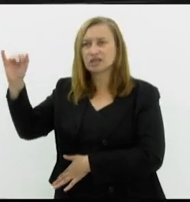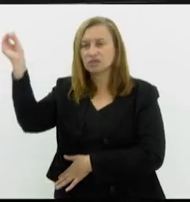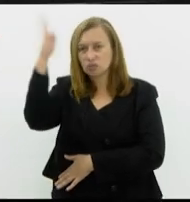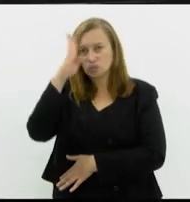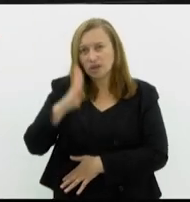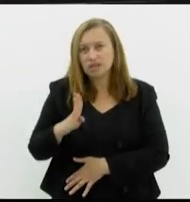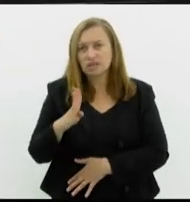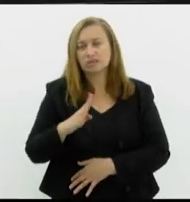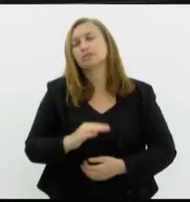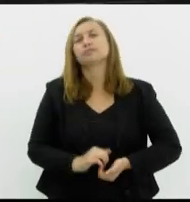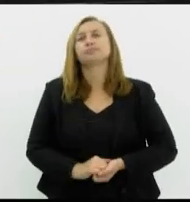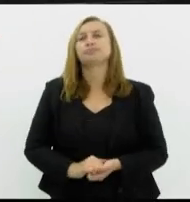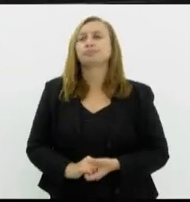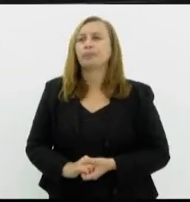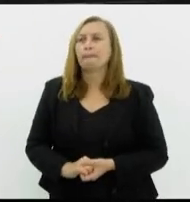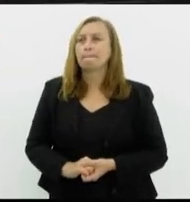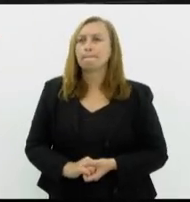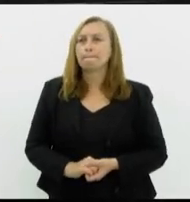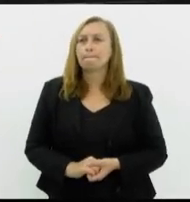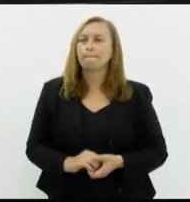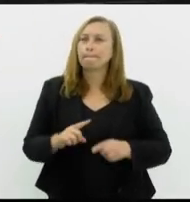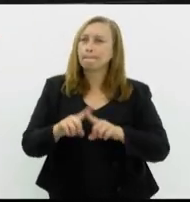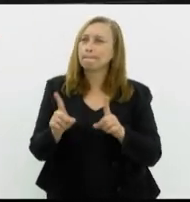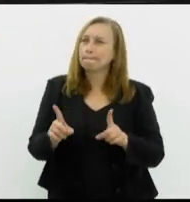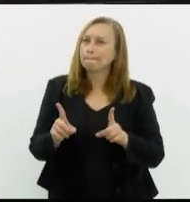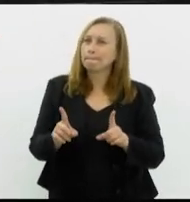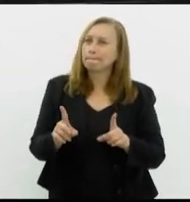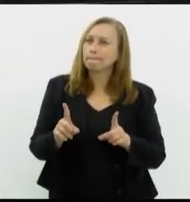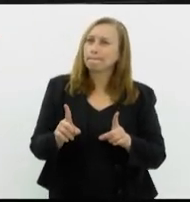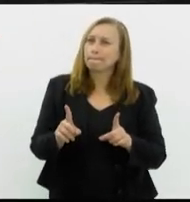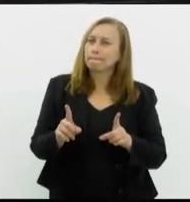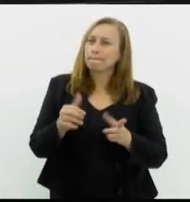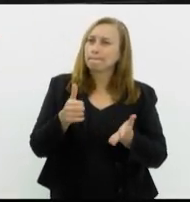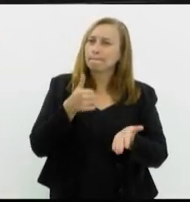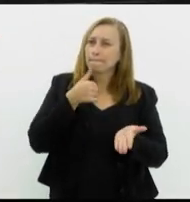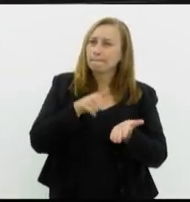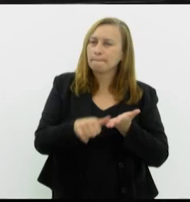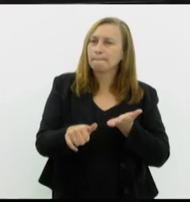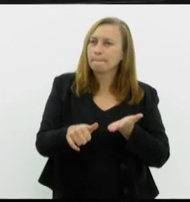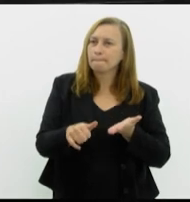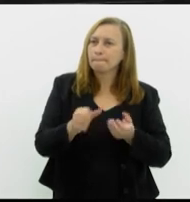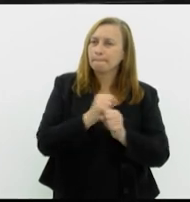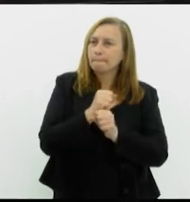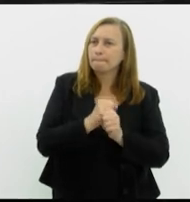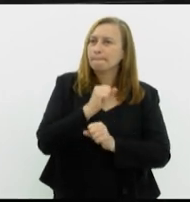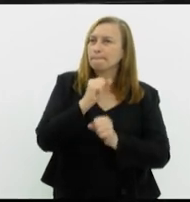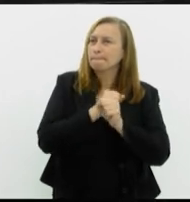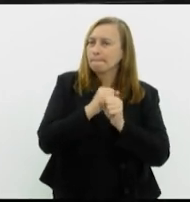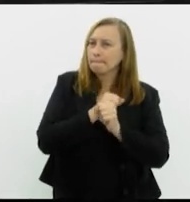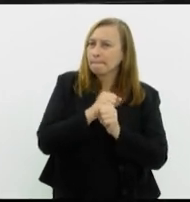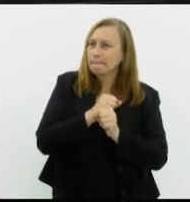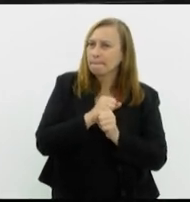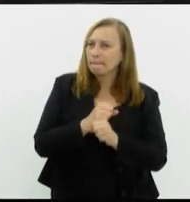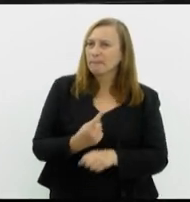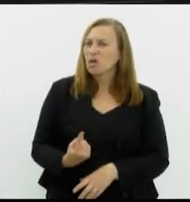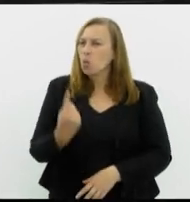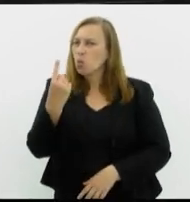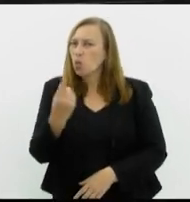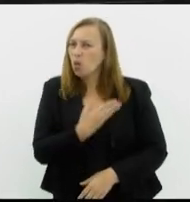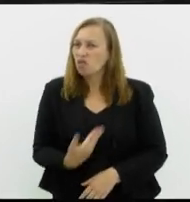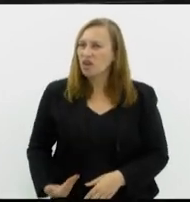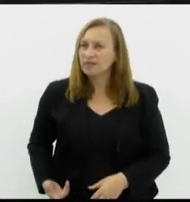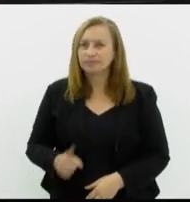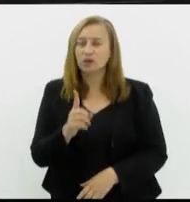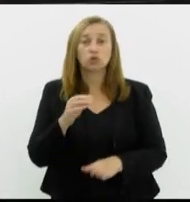Brasil. Mas essa carta, ano a ano, e não estou falando de um governo,